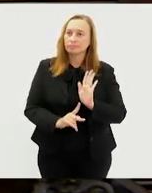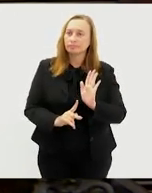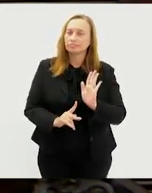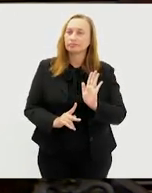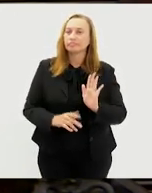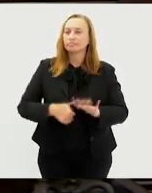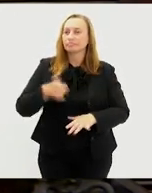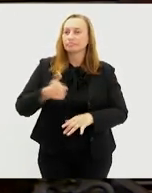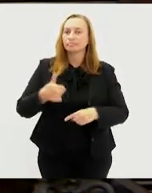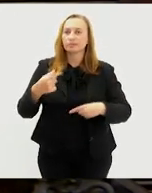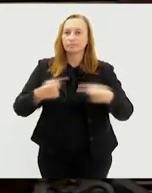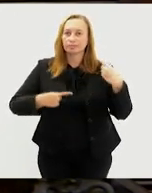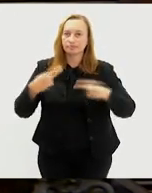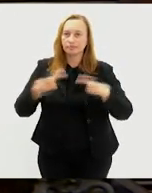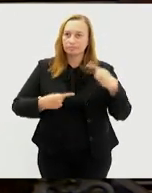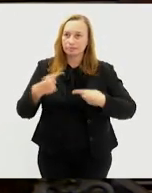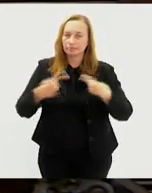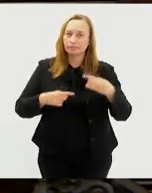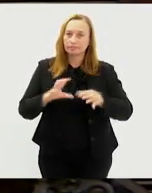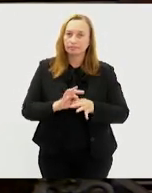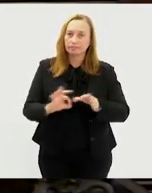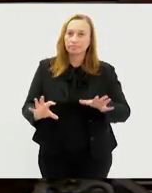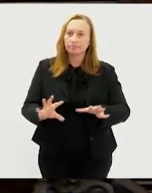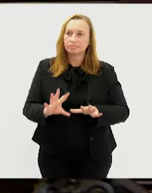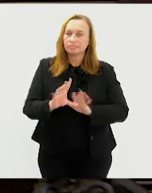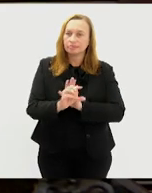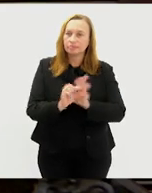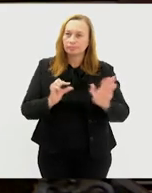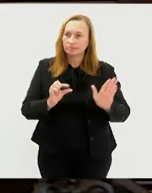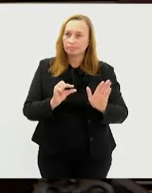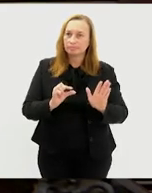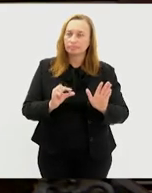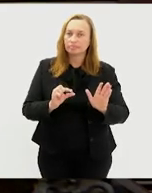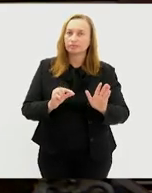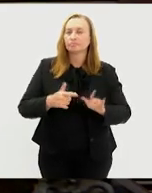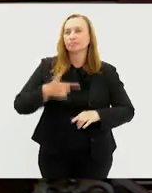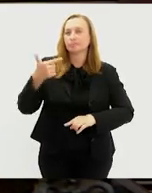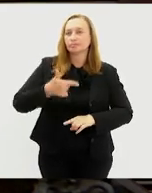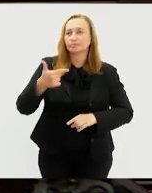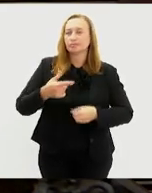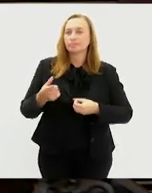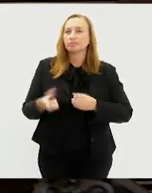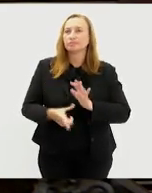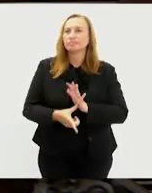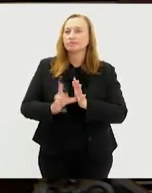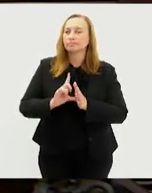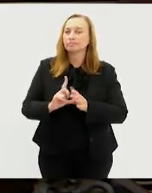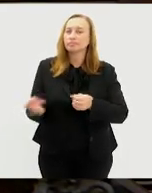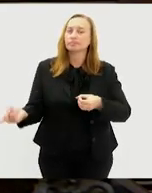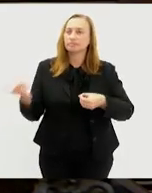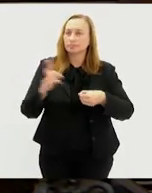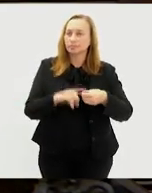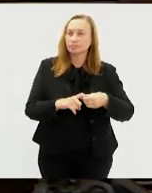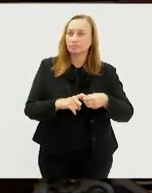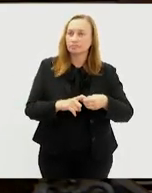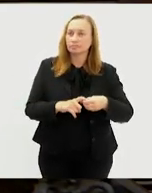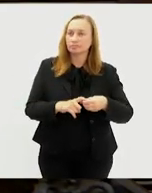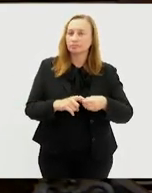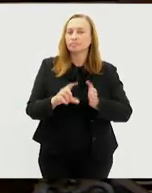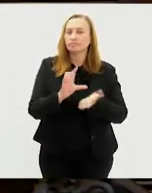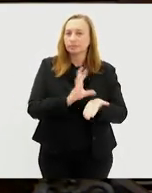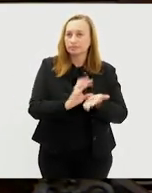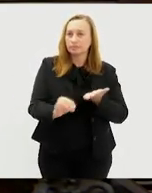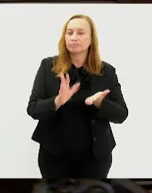discussão deixe as emendas pra segunda pra gente antes dele voltar à pauta já realiza a audiência pública e já